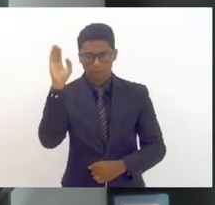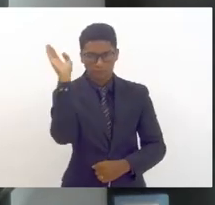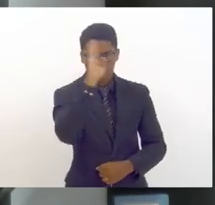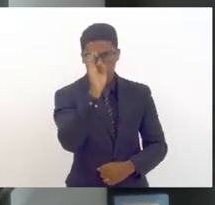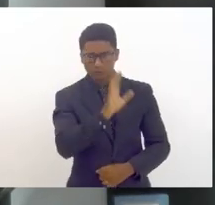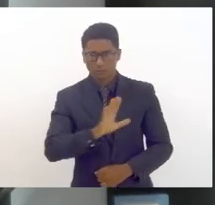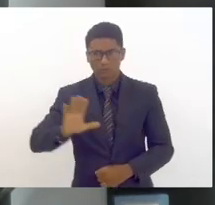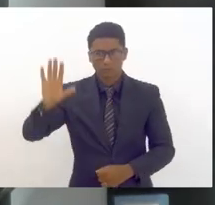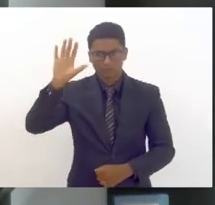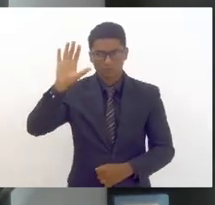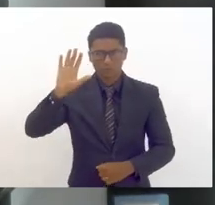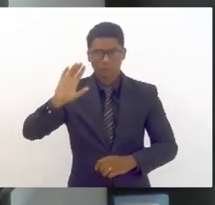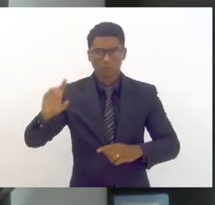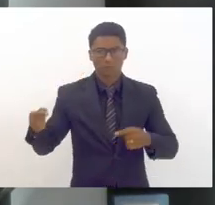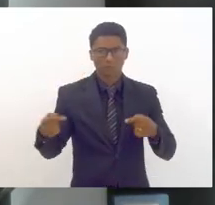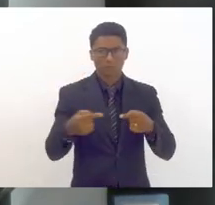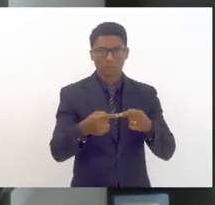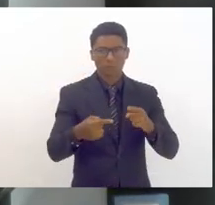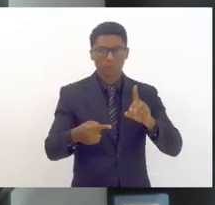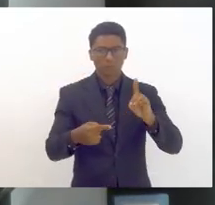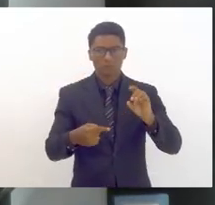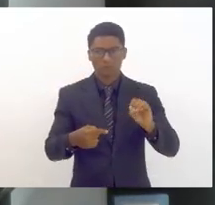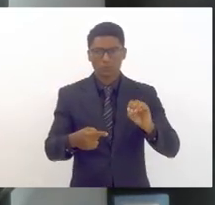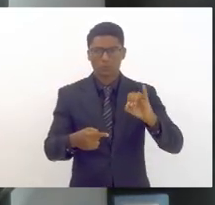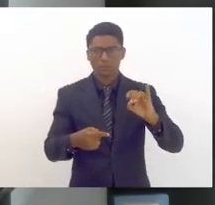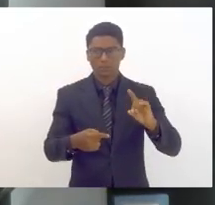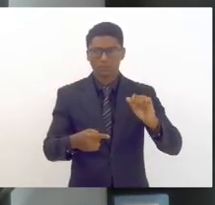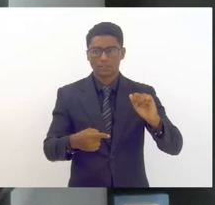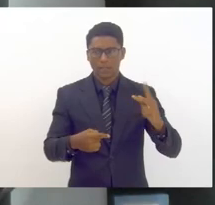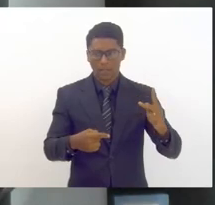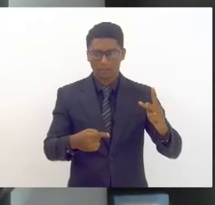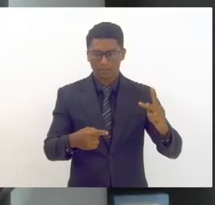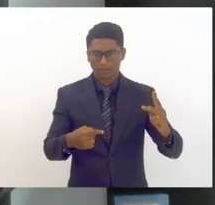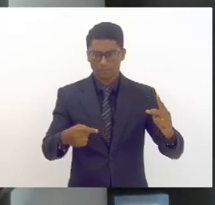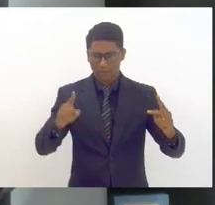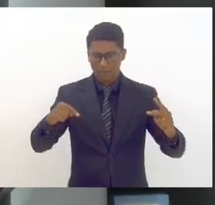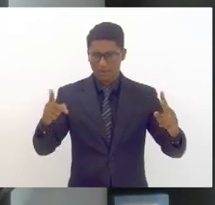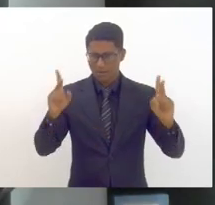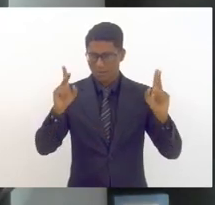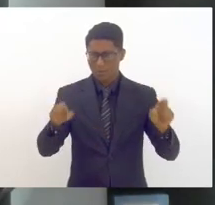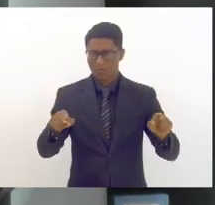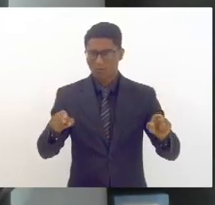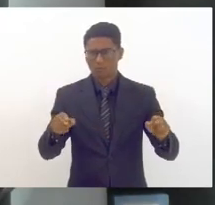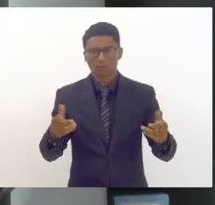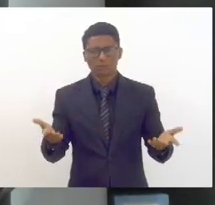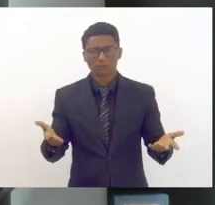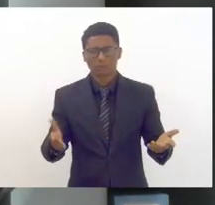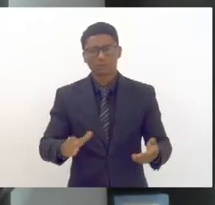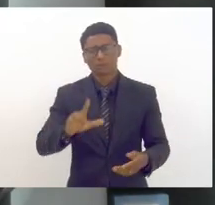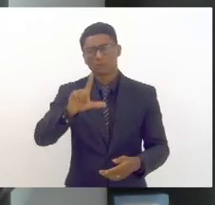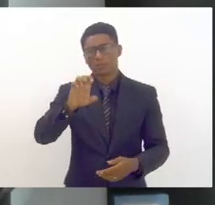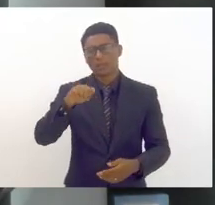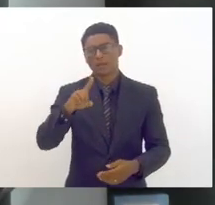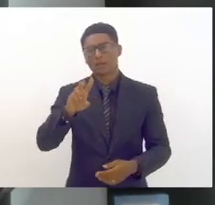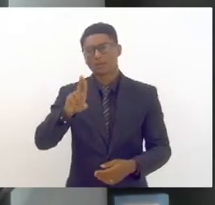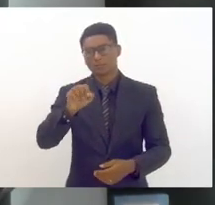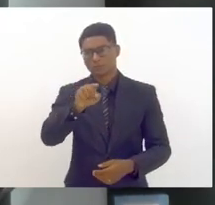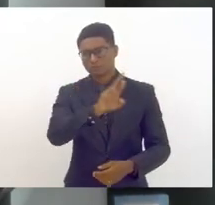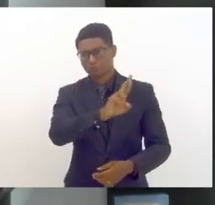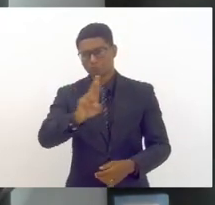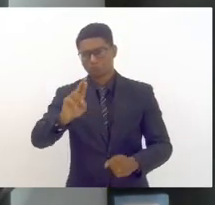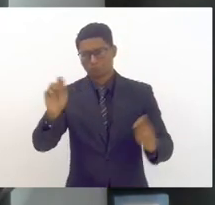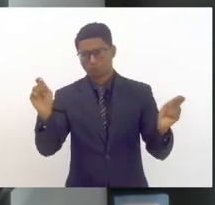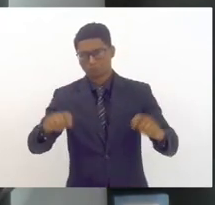do sistema do IDAP atual? Eu acho que Leandro pode responder. Leandro,